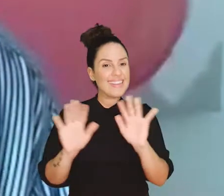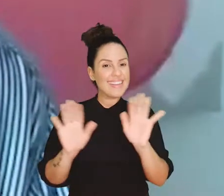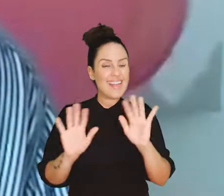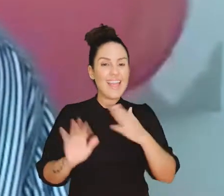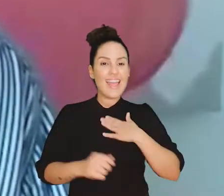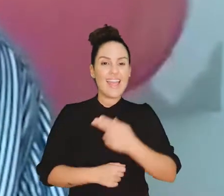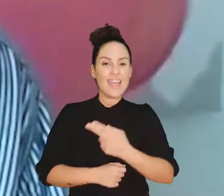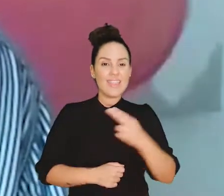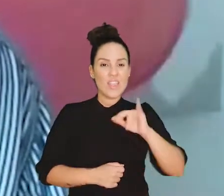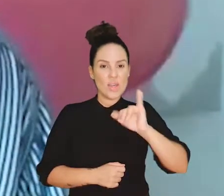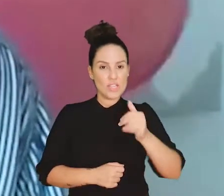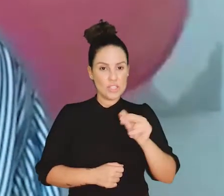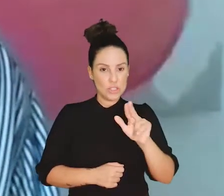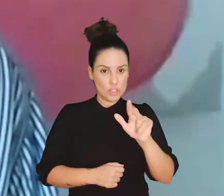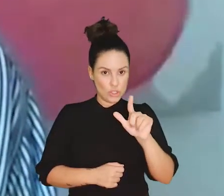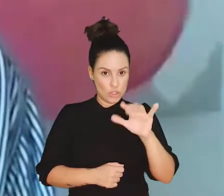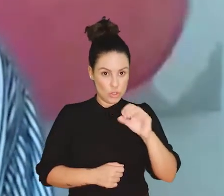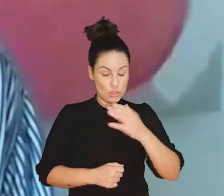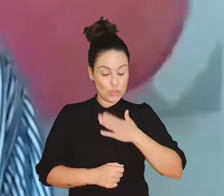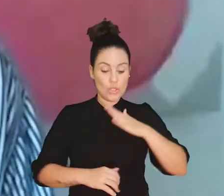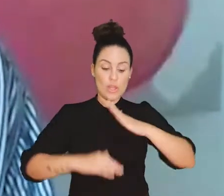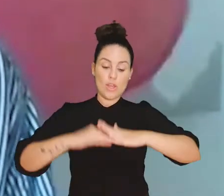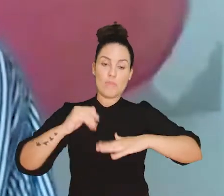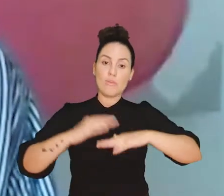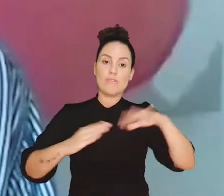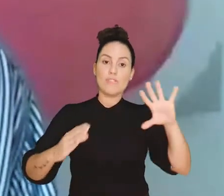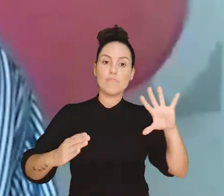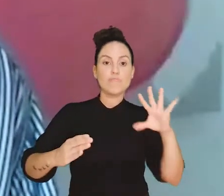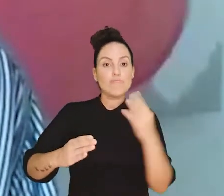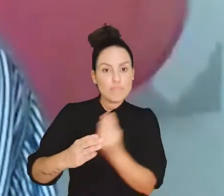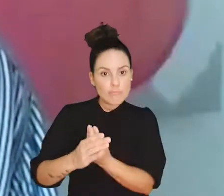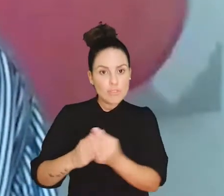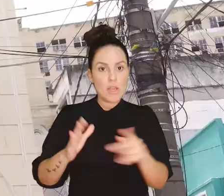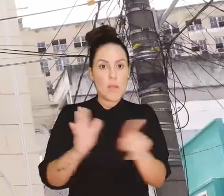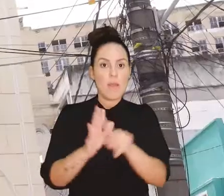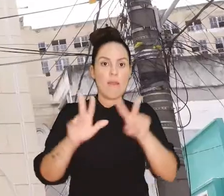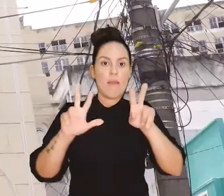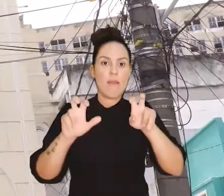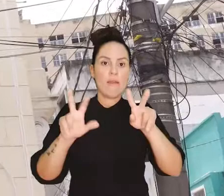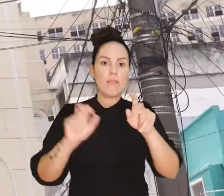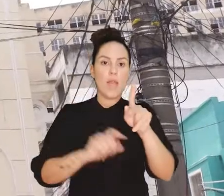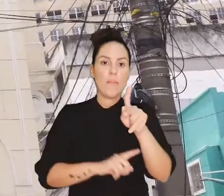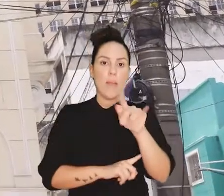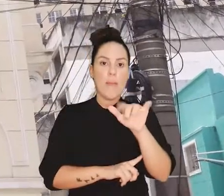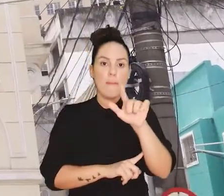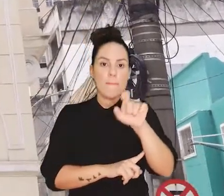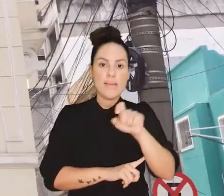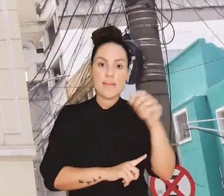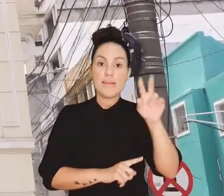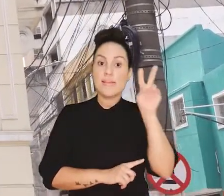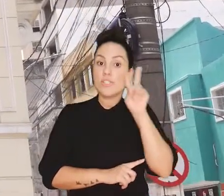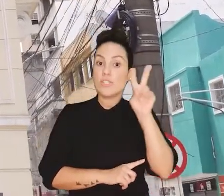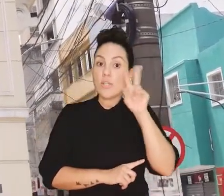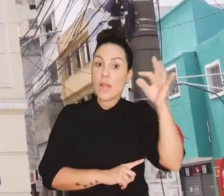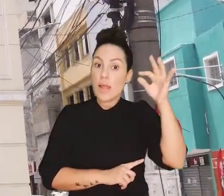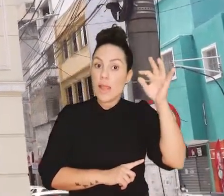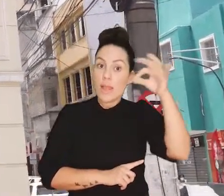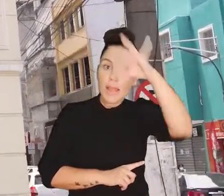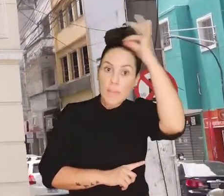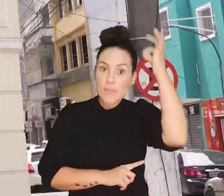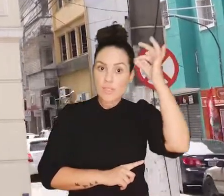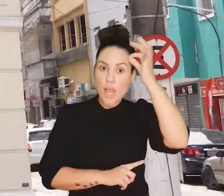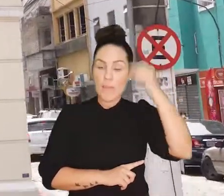Olá, eu sou o Júlio Martins, eu sou curador da exposição PIX, Histórias Capixabas, e eu vou te acompanhar por